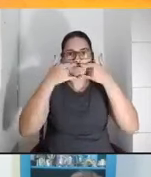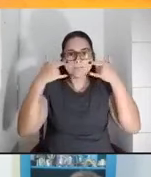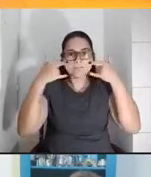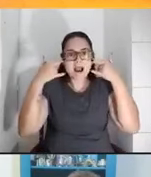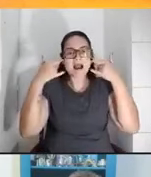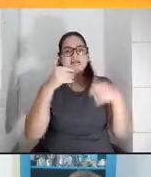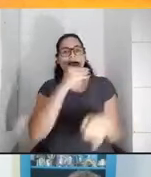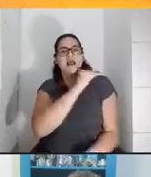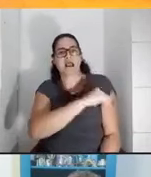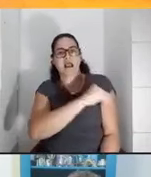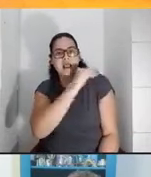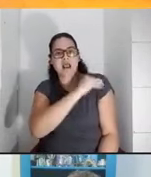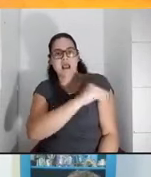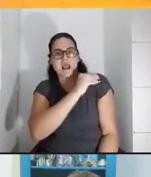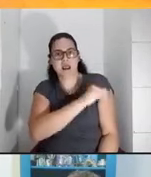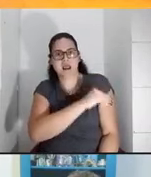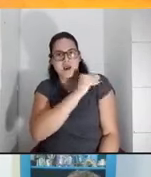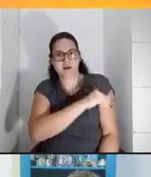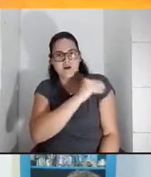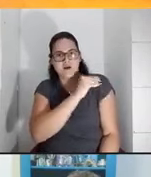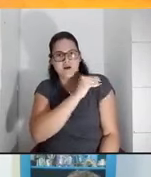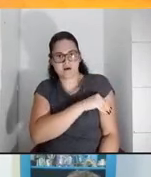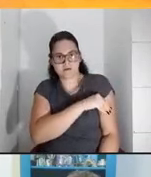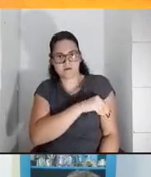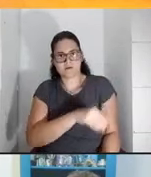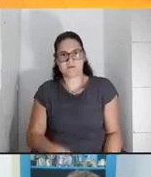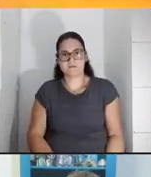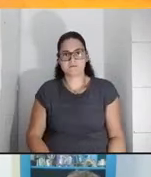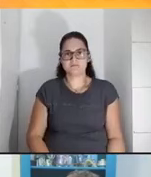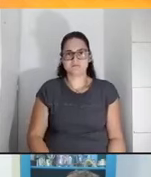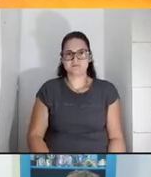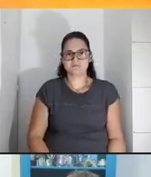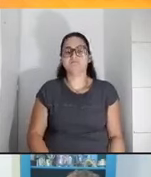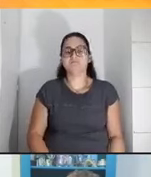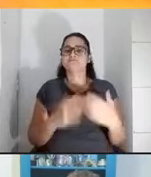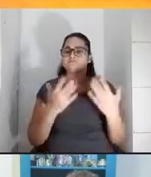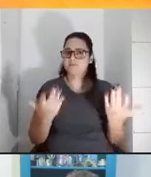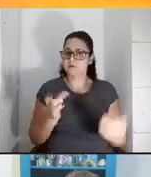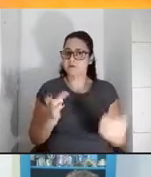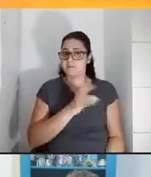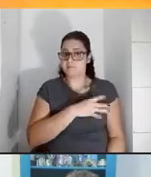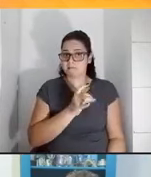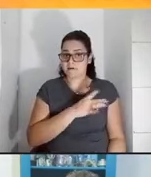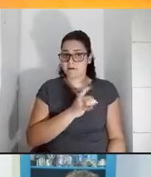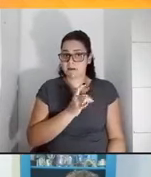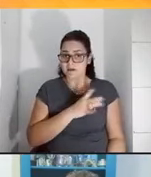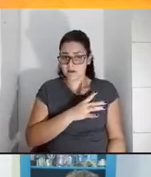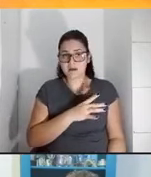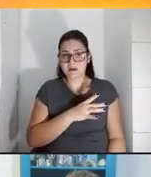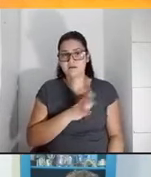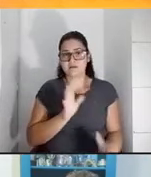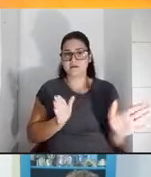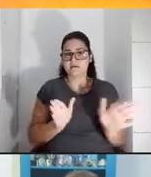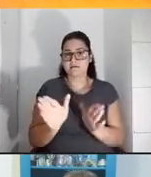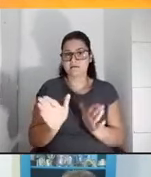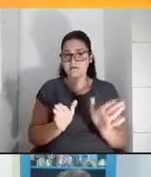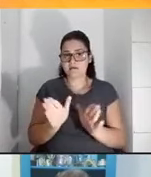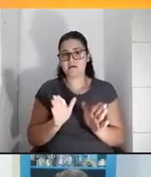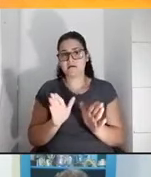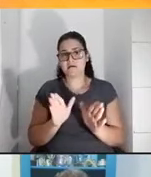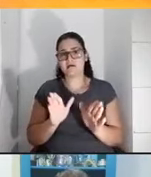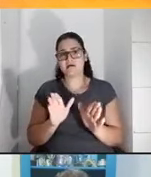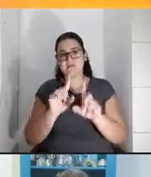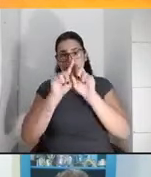já queria incluir também o medo que perpassa pela categoria dos funcionários